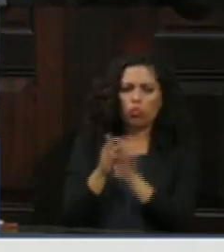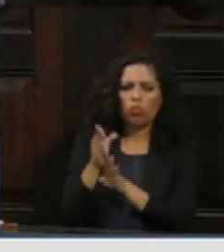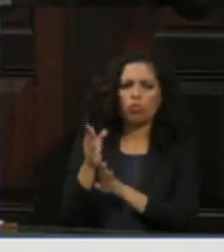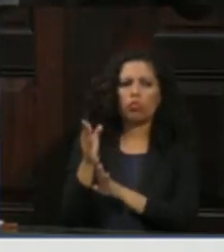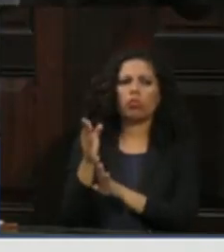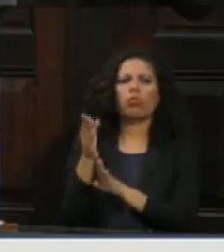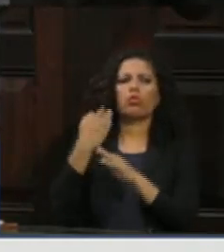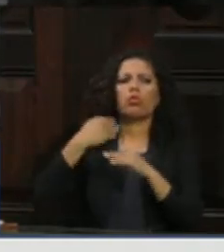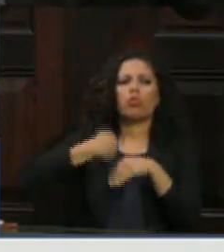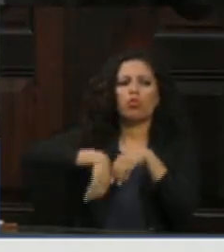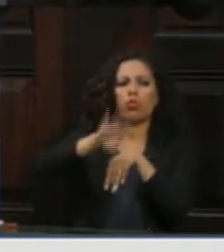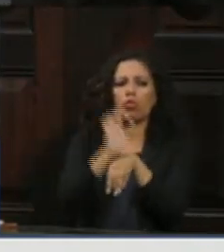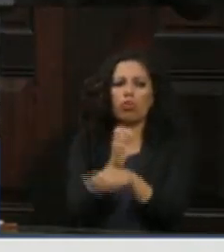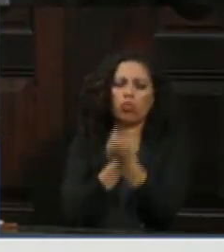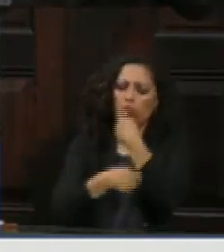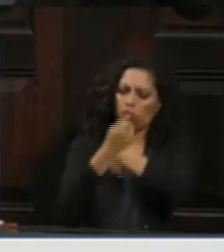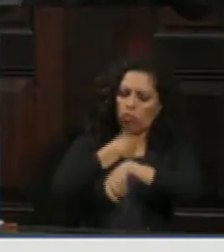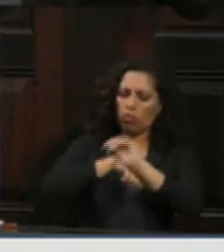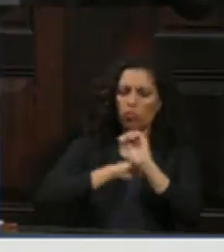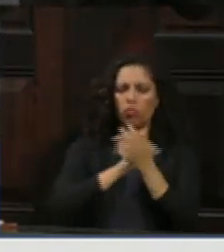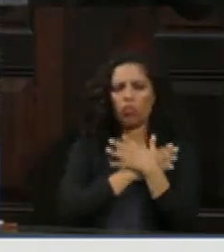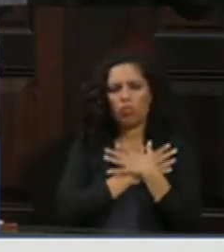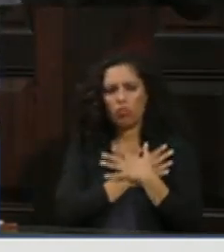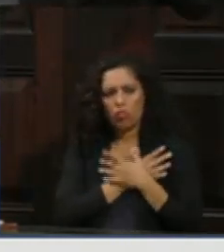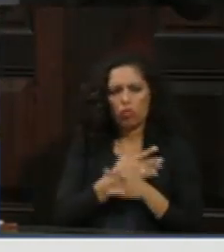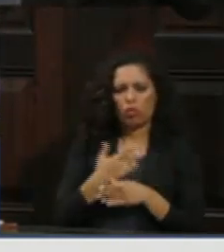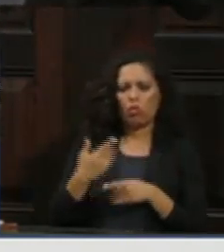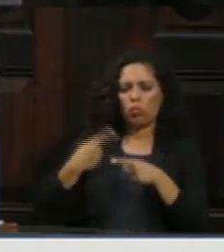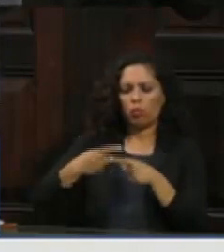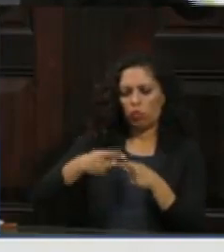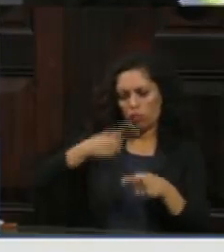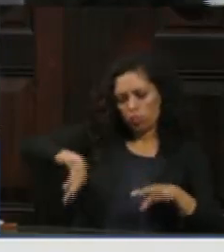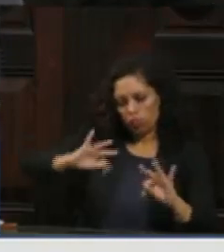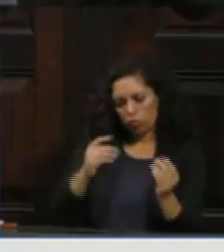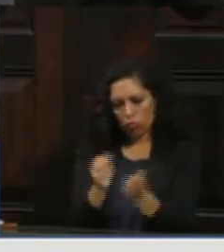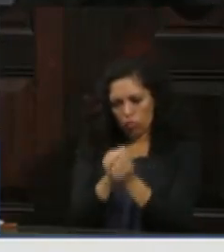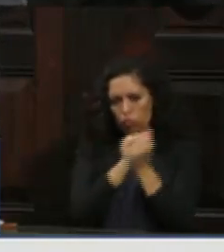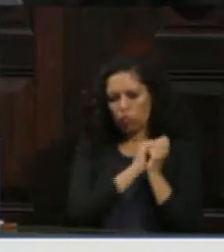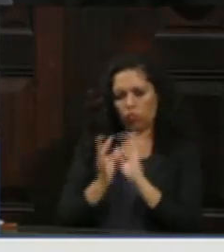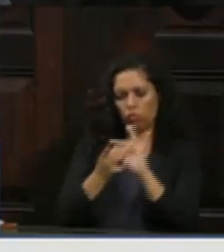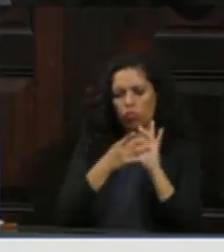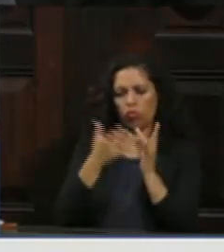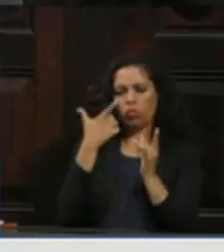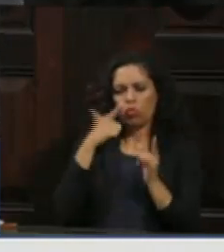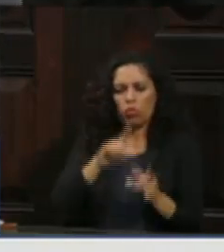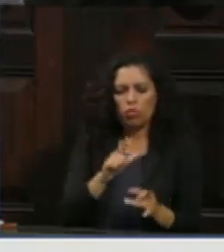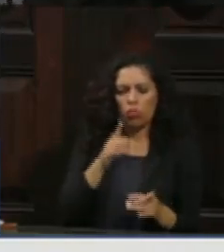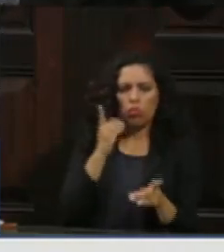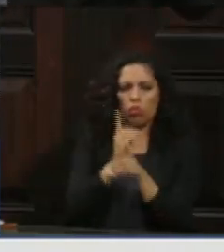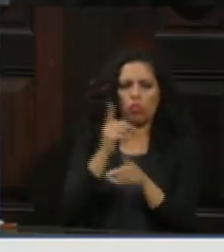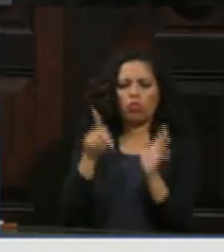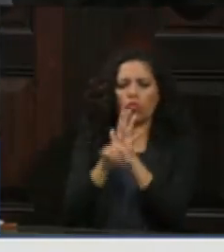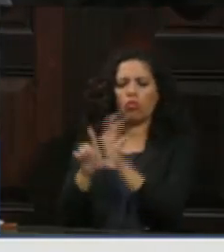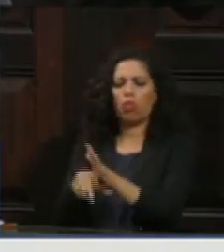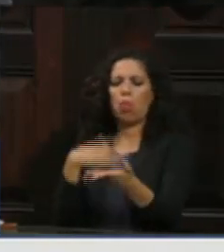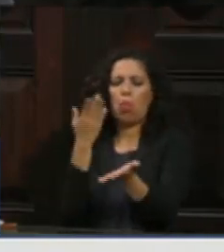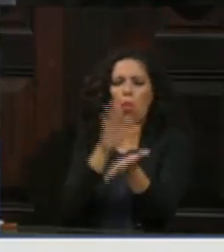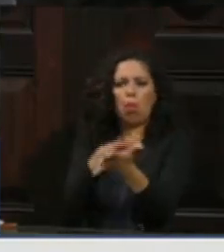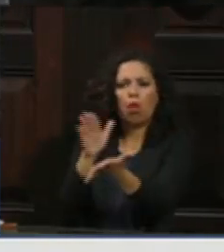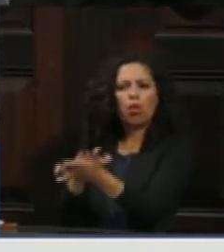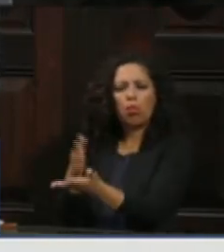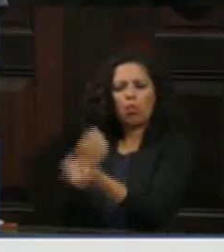no cooperativismo, na prática do preço justo, na sustentabilidade, enfim, na emancipação e não na alienação pelo trabalho. Por